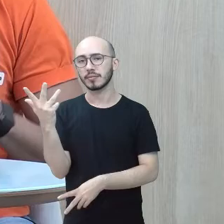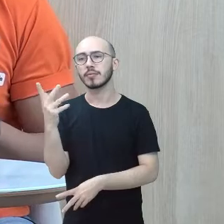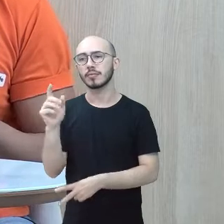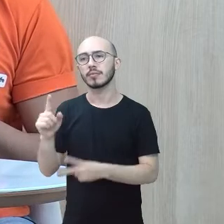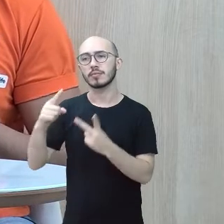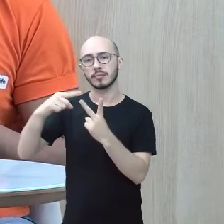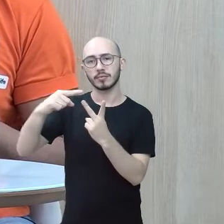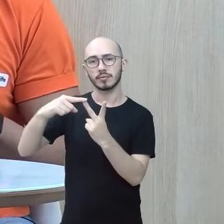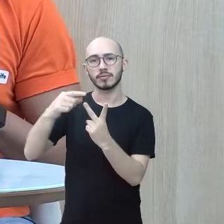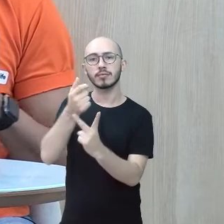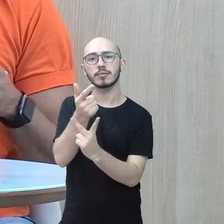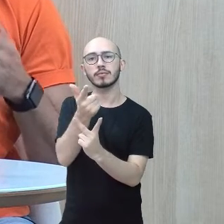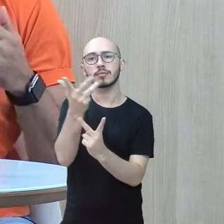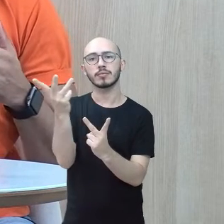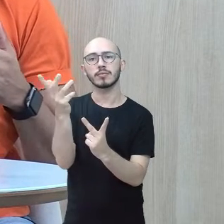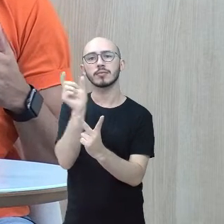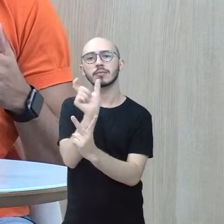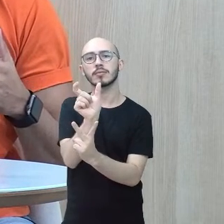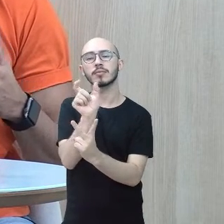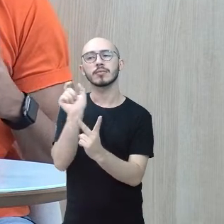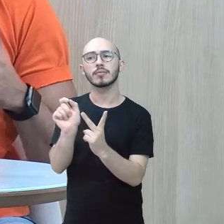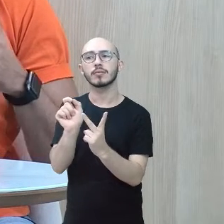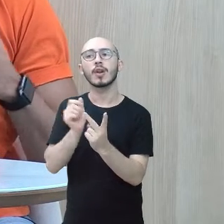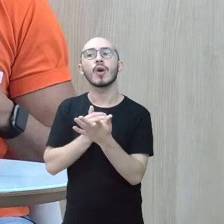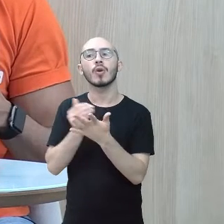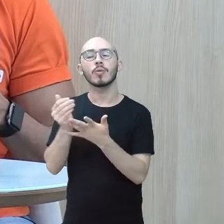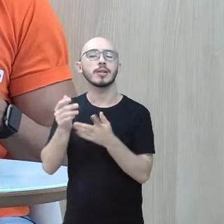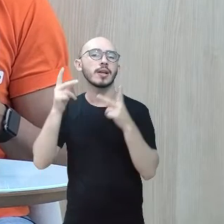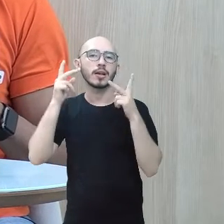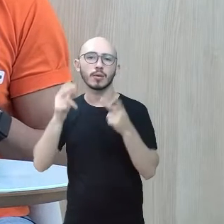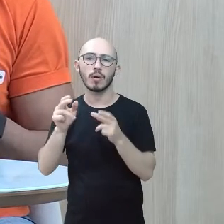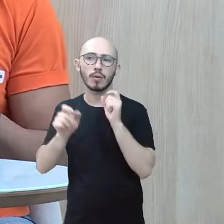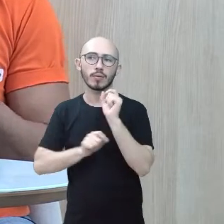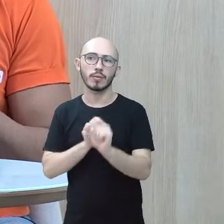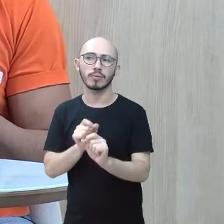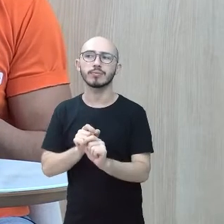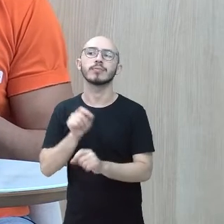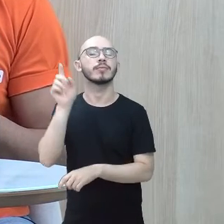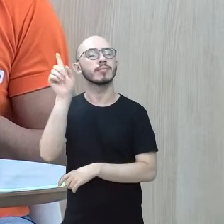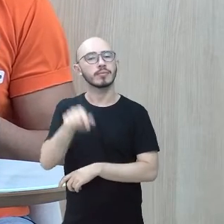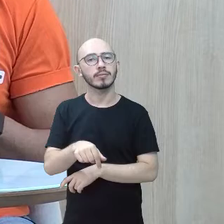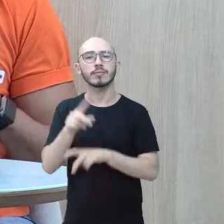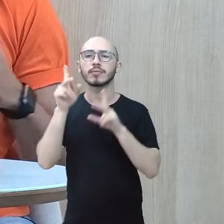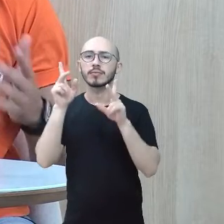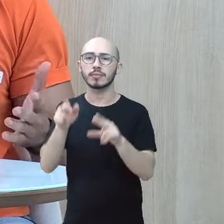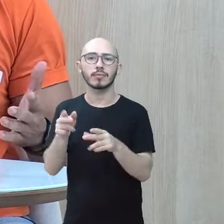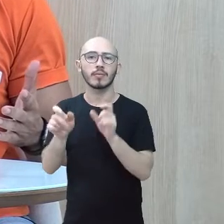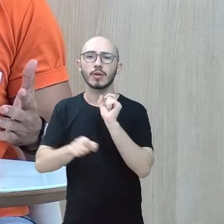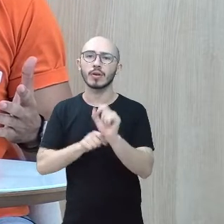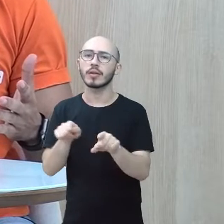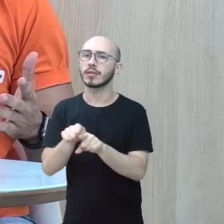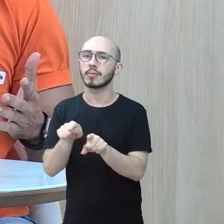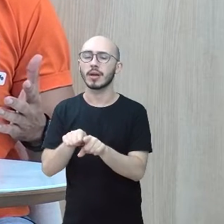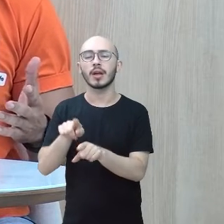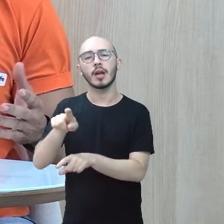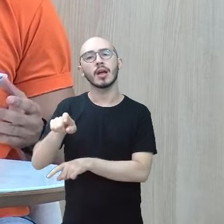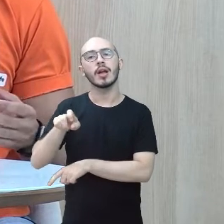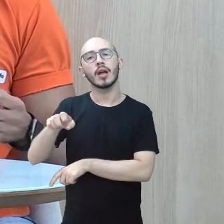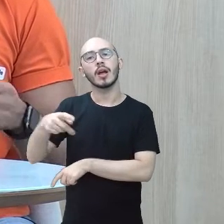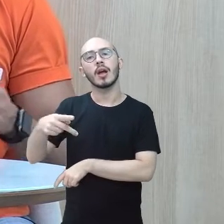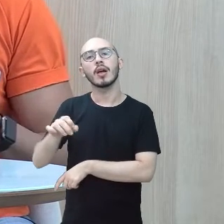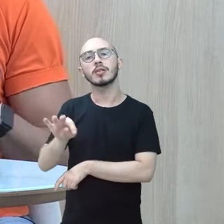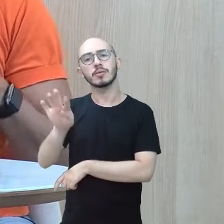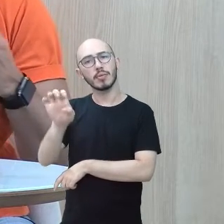cima da raiz, ele começa a ser igual, ele é igual ao valor do expoente, certo?